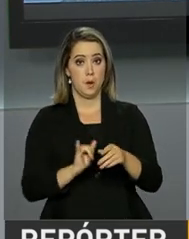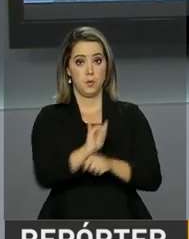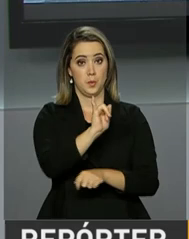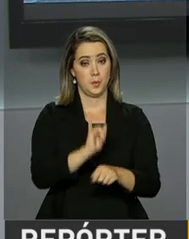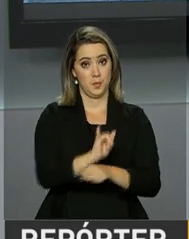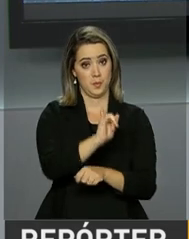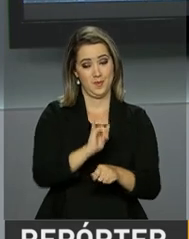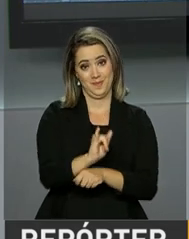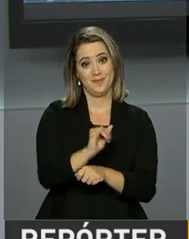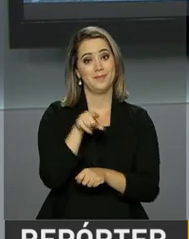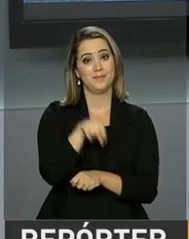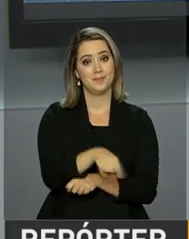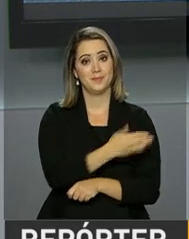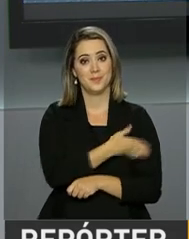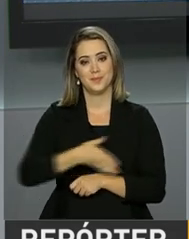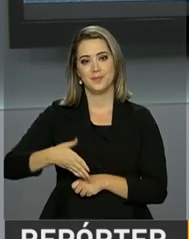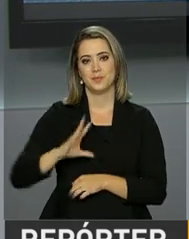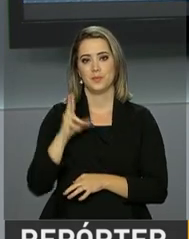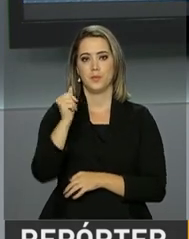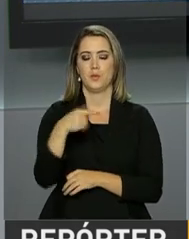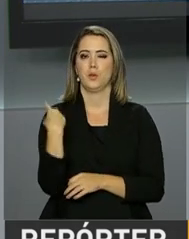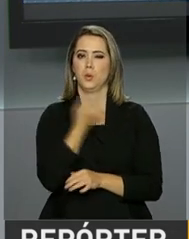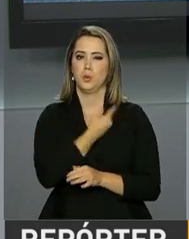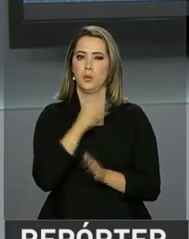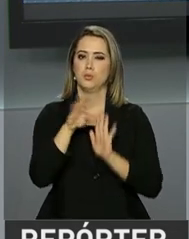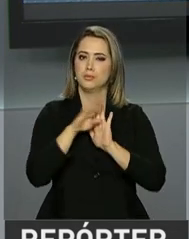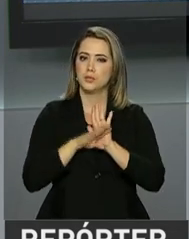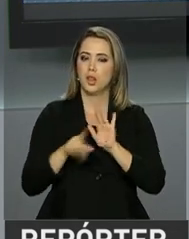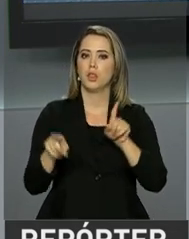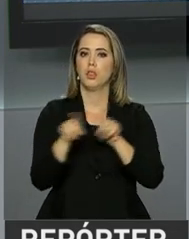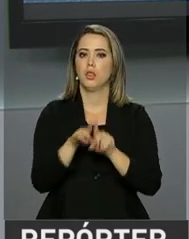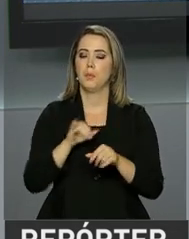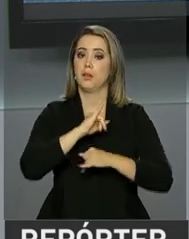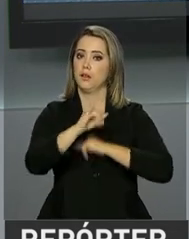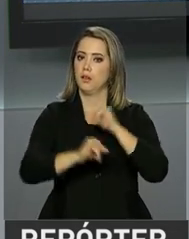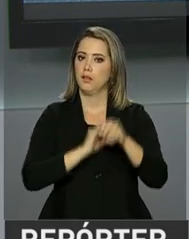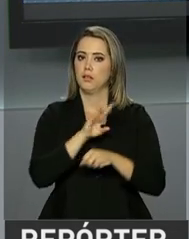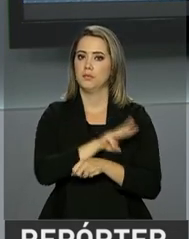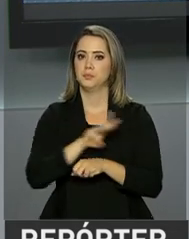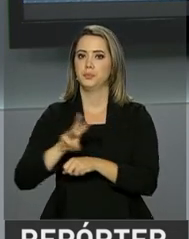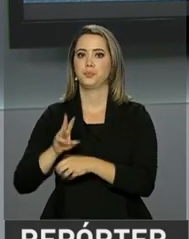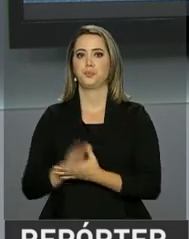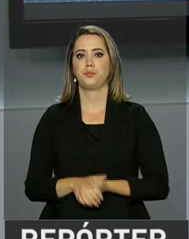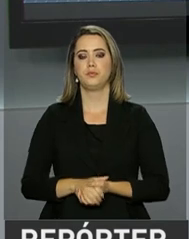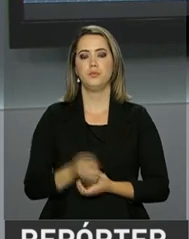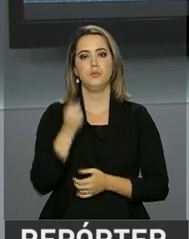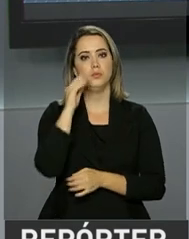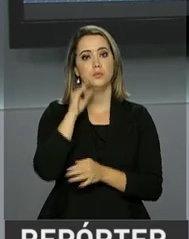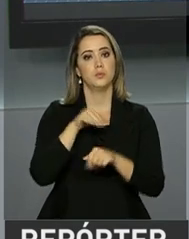reportagens em nosso canal no YouTube. E toda a nossa programação também você encontra na internet.